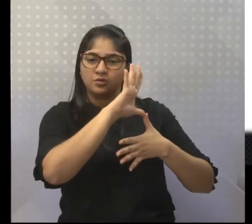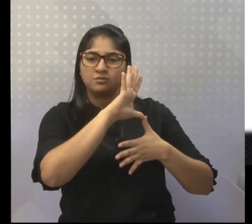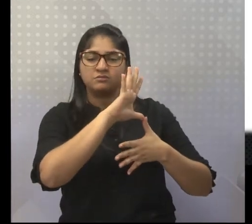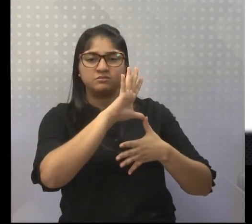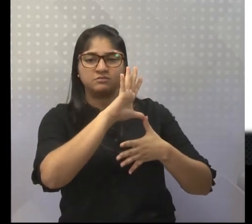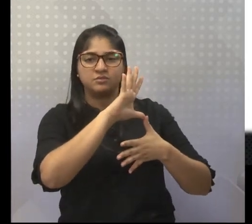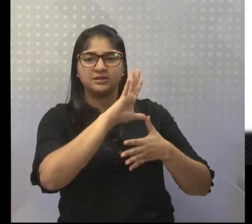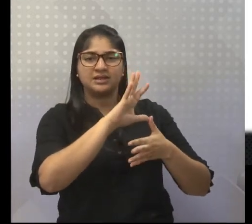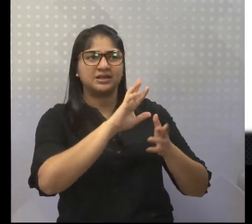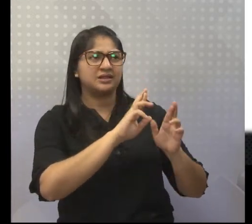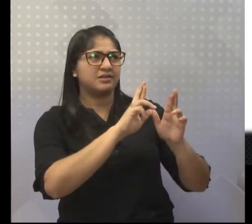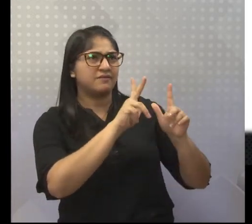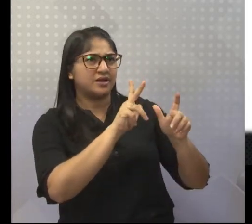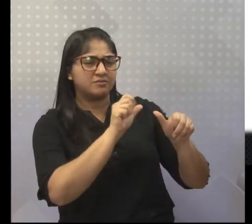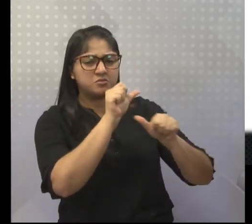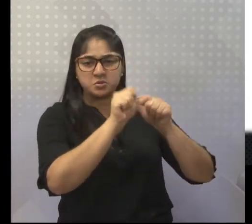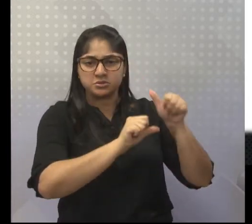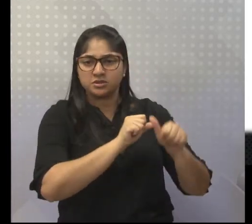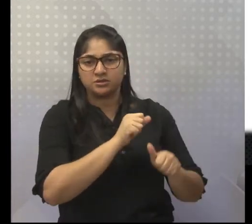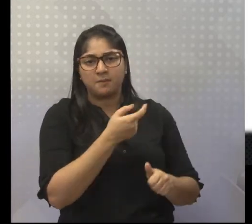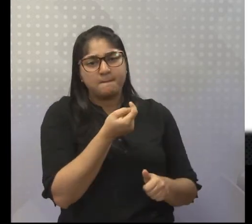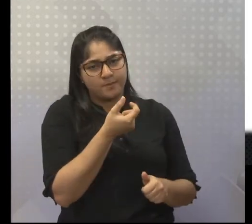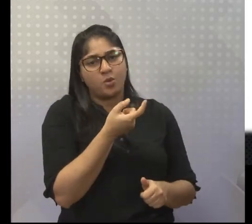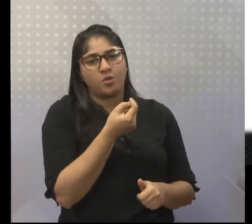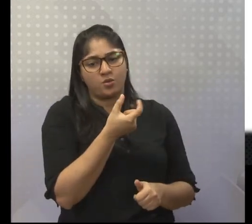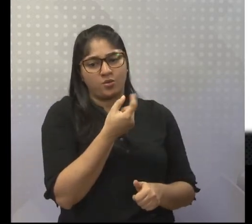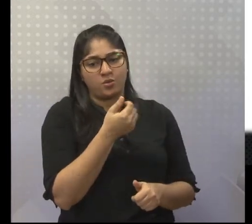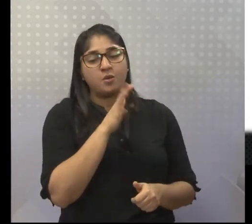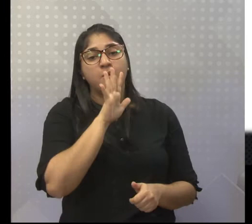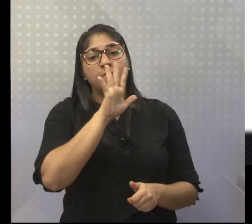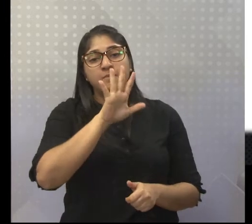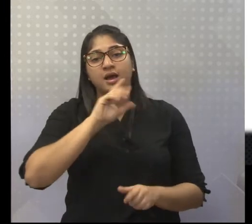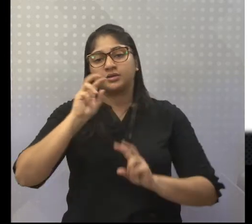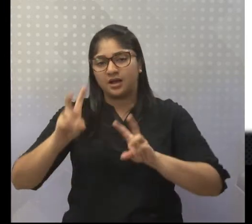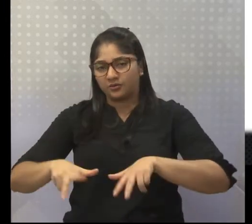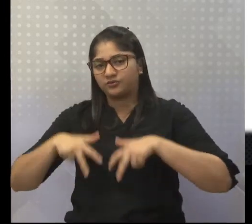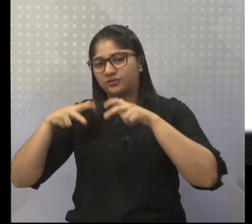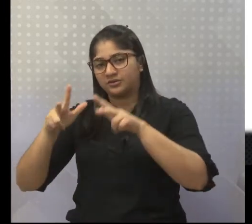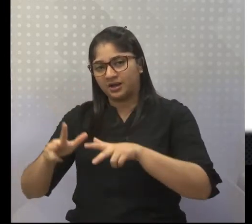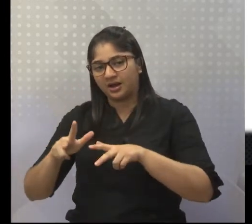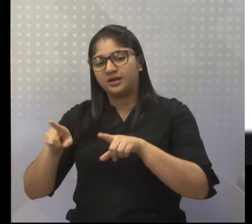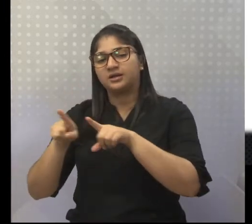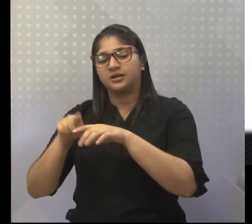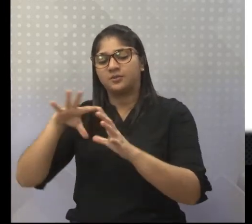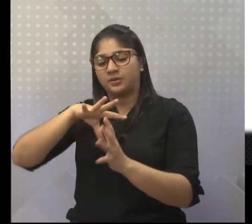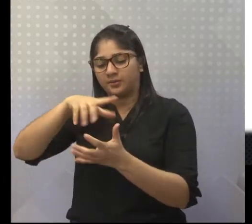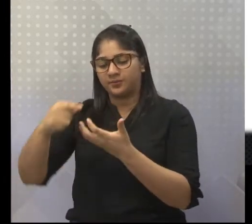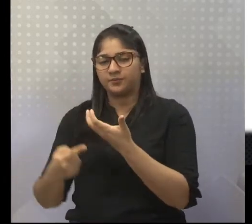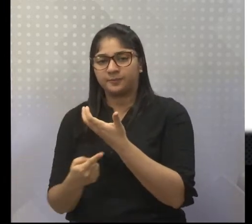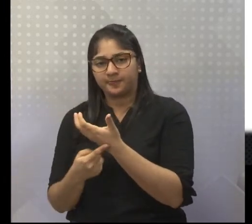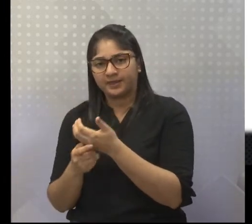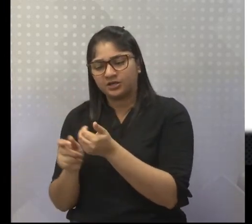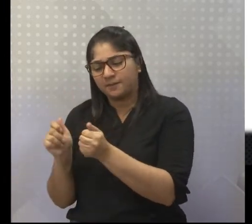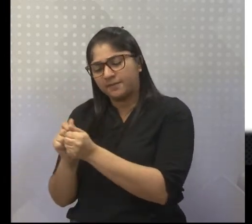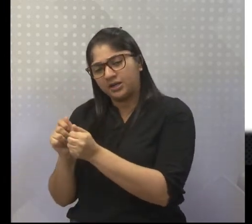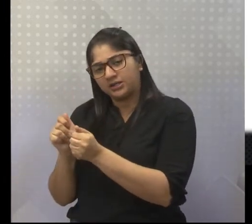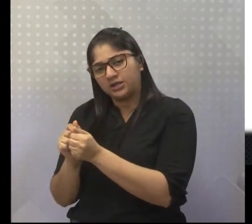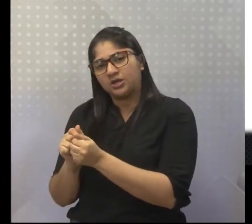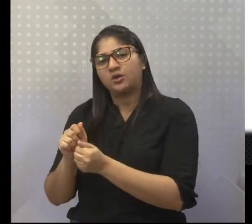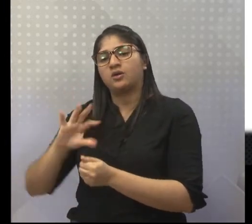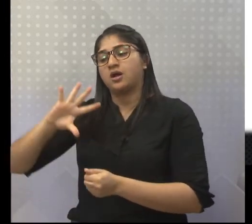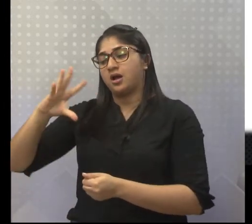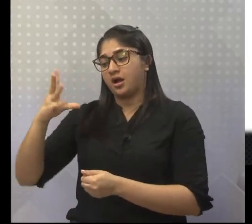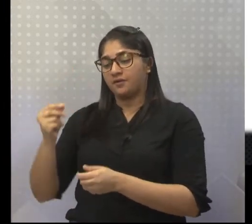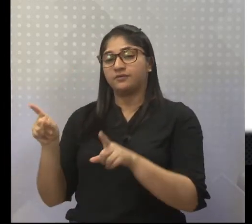estão vendo aí não tem tanta modificação mas principalmente ali austrália antártica de uma bros aproximada aí a áfrica foi